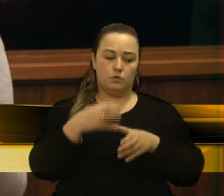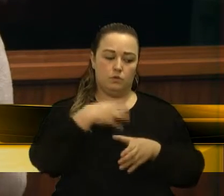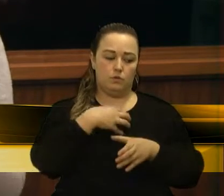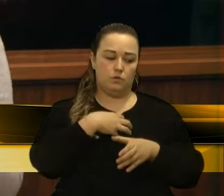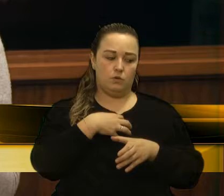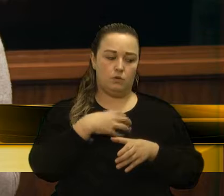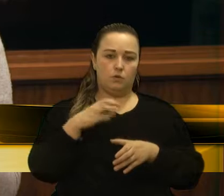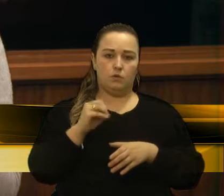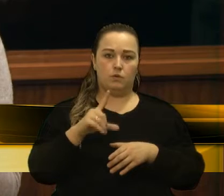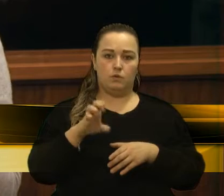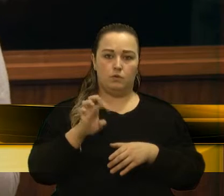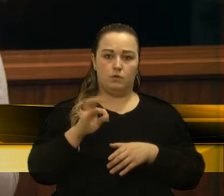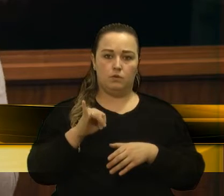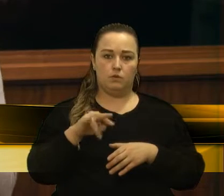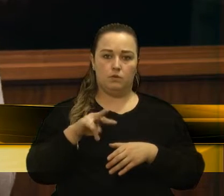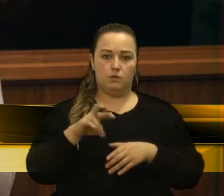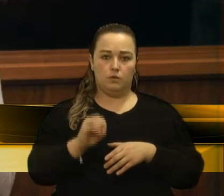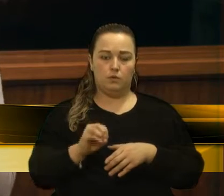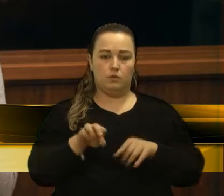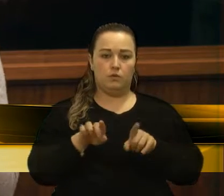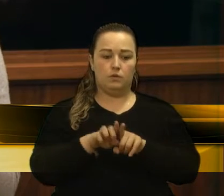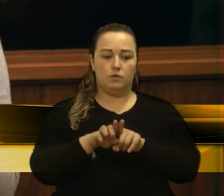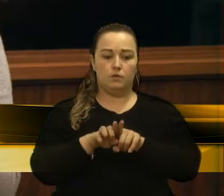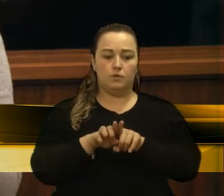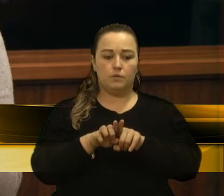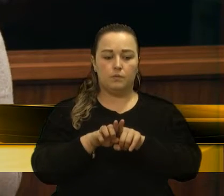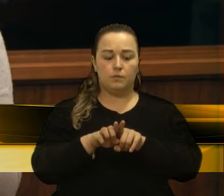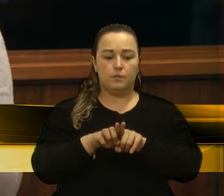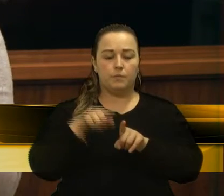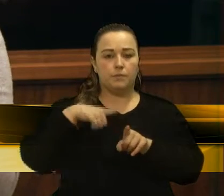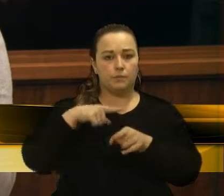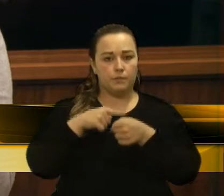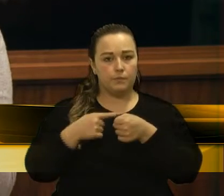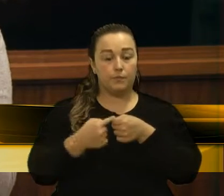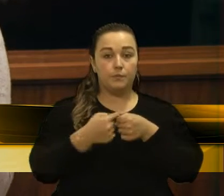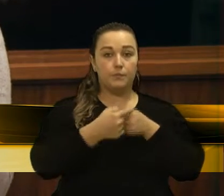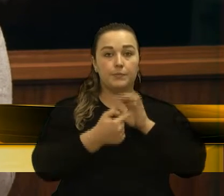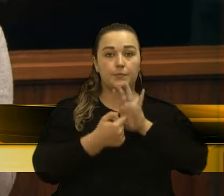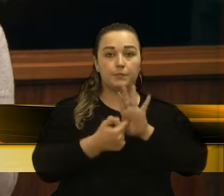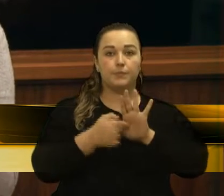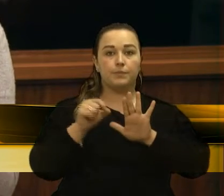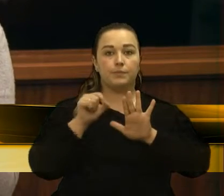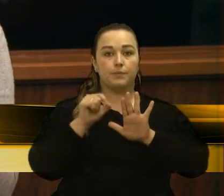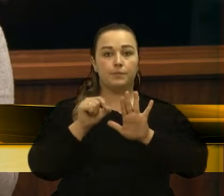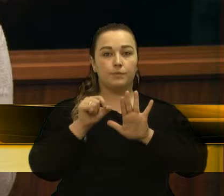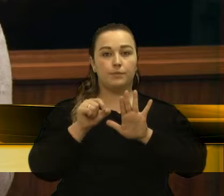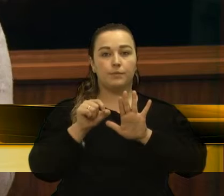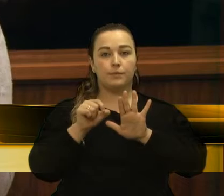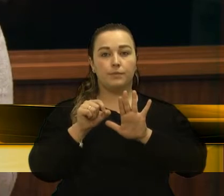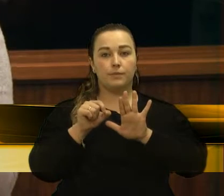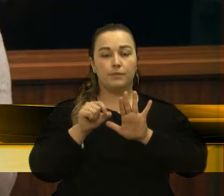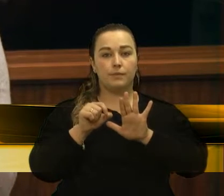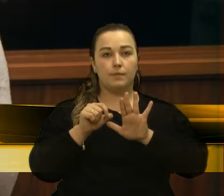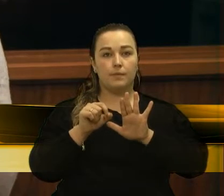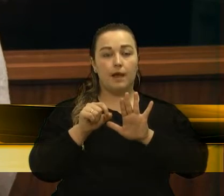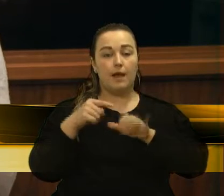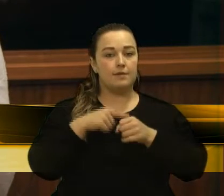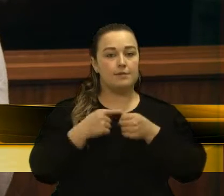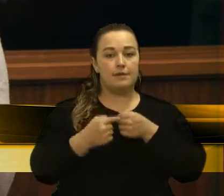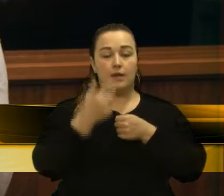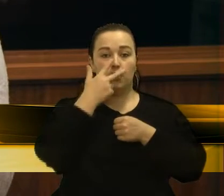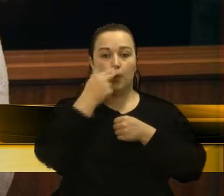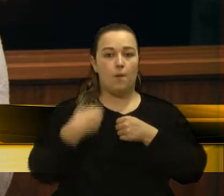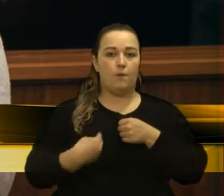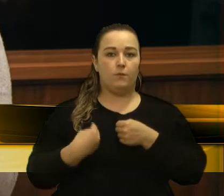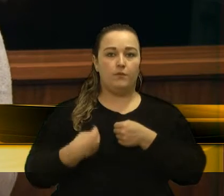vários pontos foram trazidos, e a cidade, eu digo que ela é um ser vivo também. Ele é